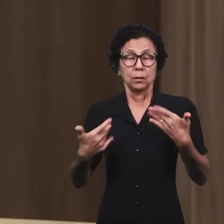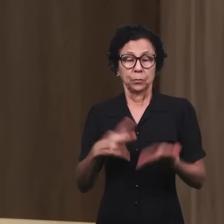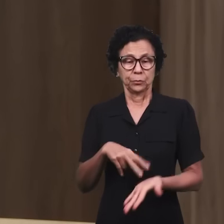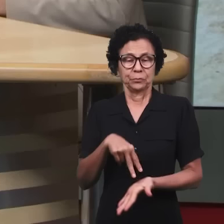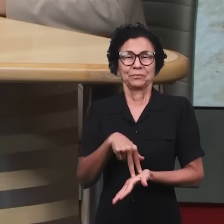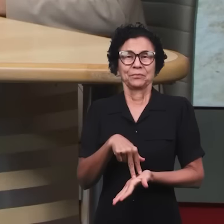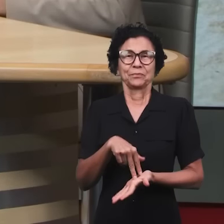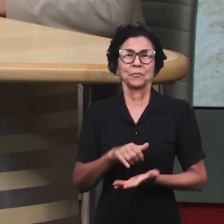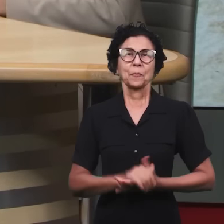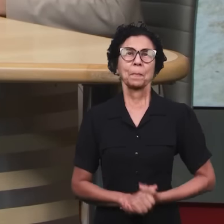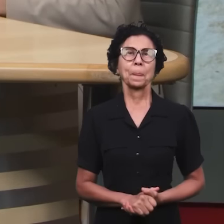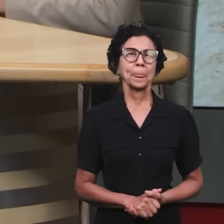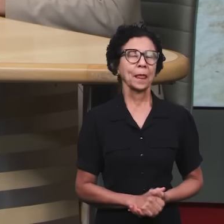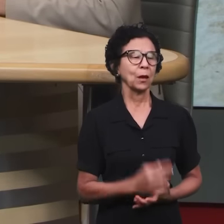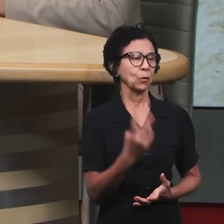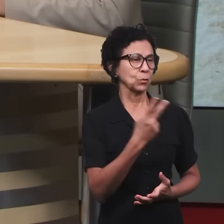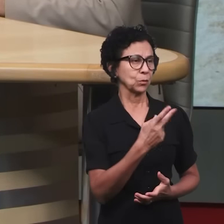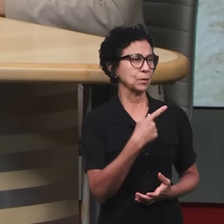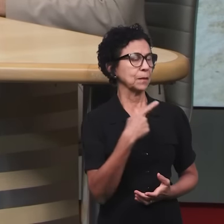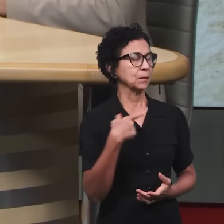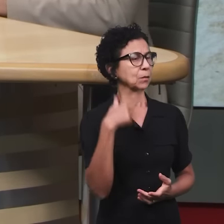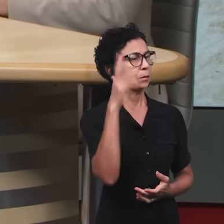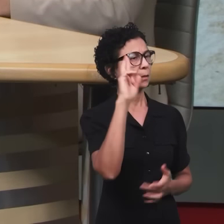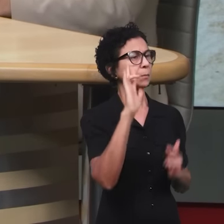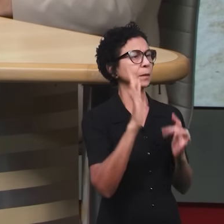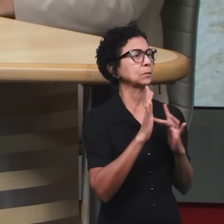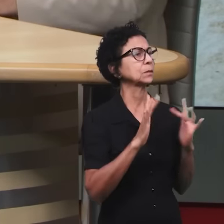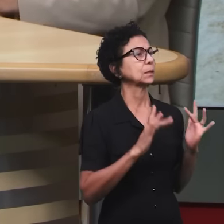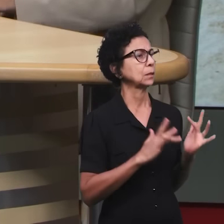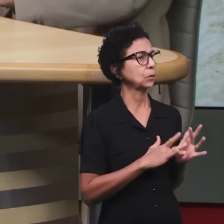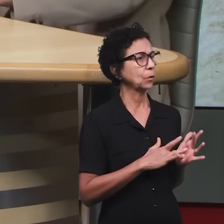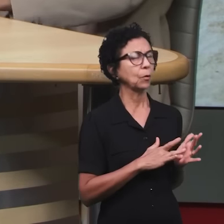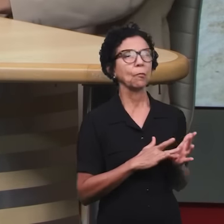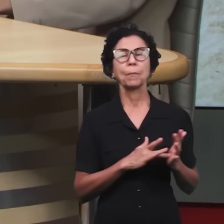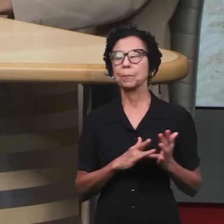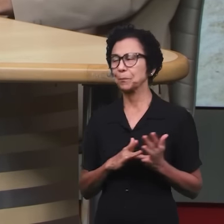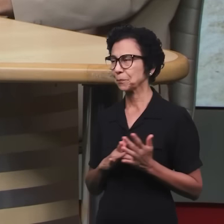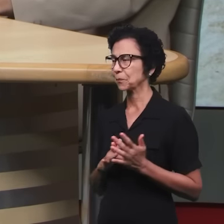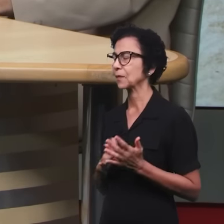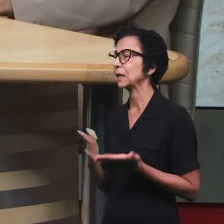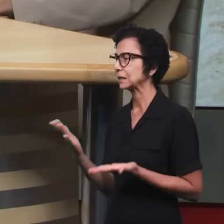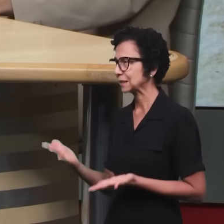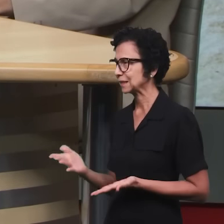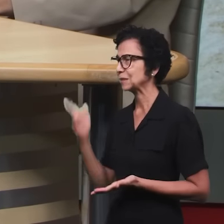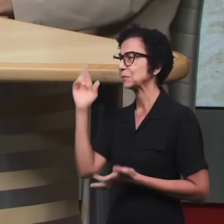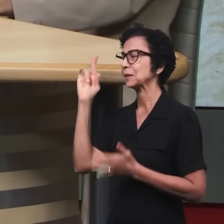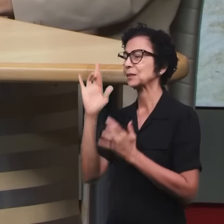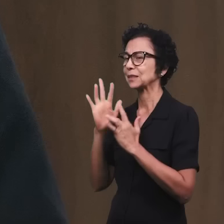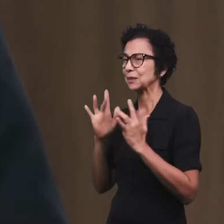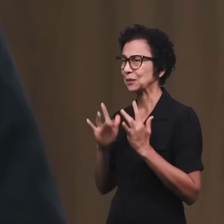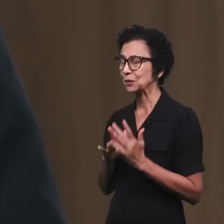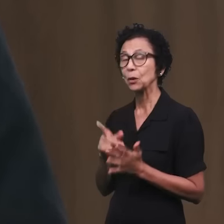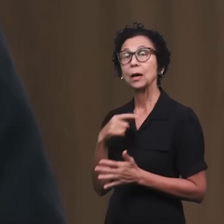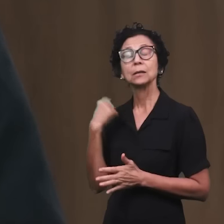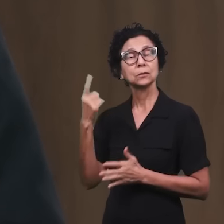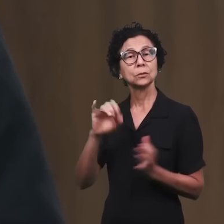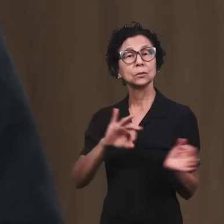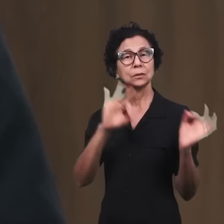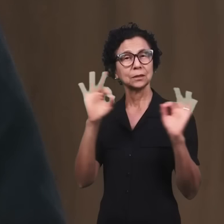conosco, pastor Douglas, pastor Guilherme, Pai do Senhor. Pai do Senhor, pastores. Paz do Senhor, pastor Marcelo, Douglas, todos os irmãos que estão